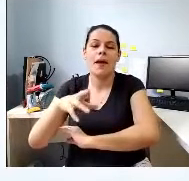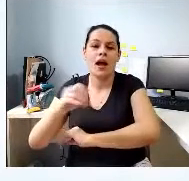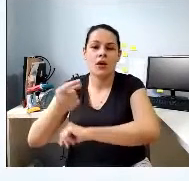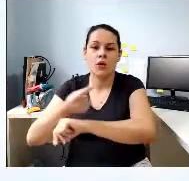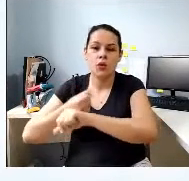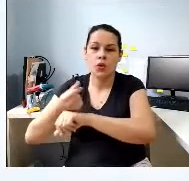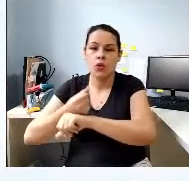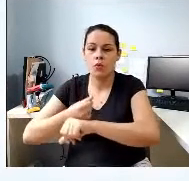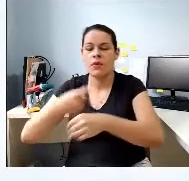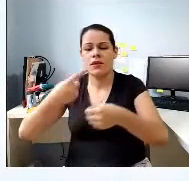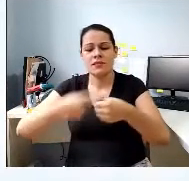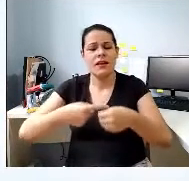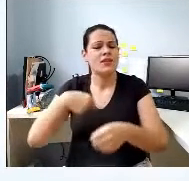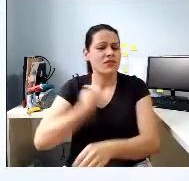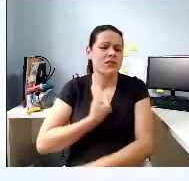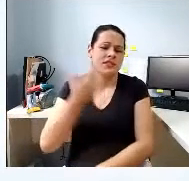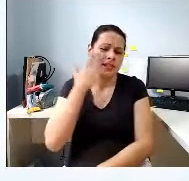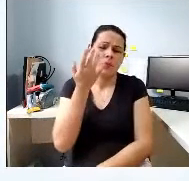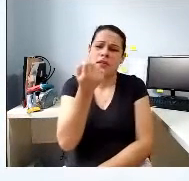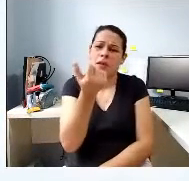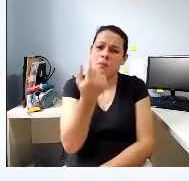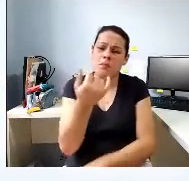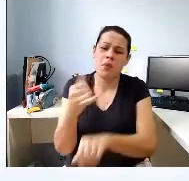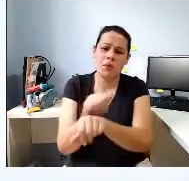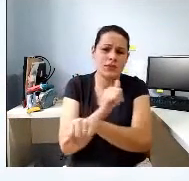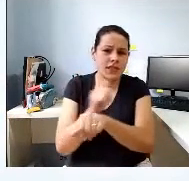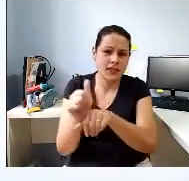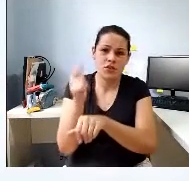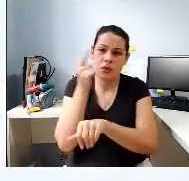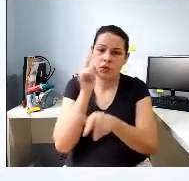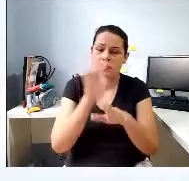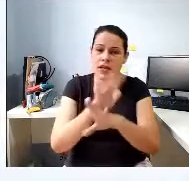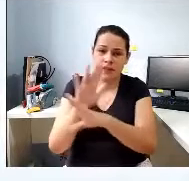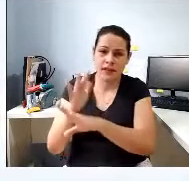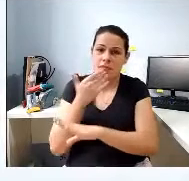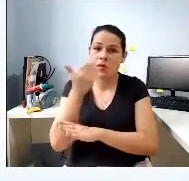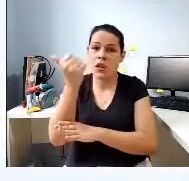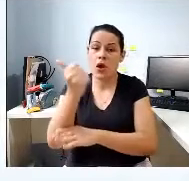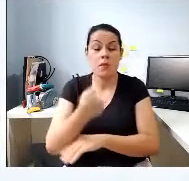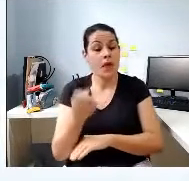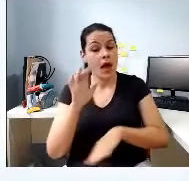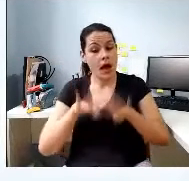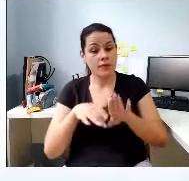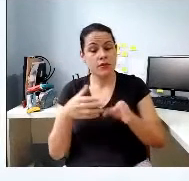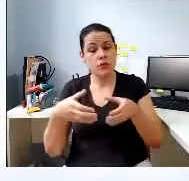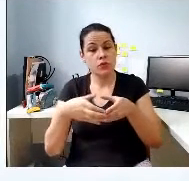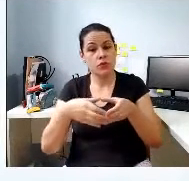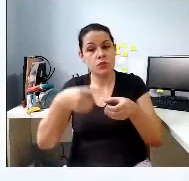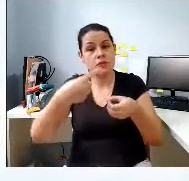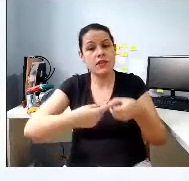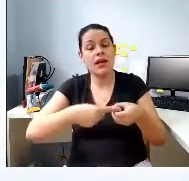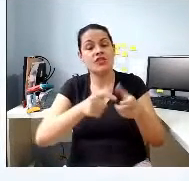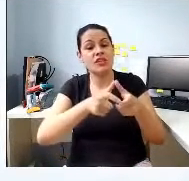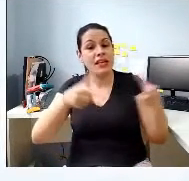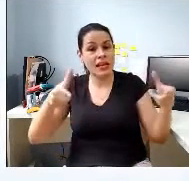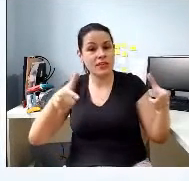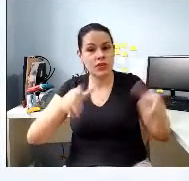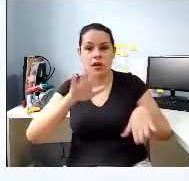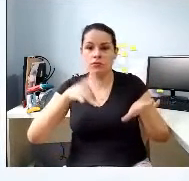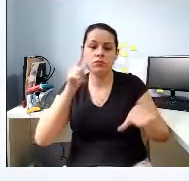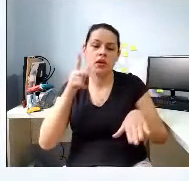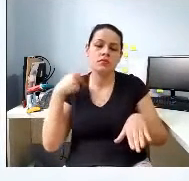poucas ferramentas e instrumentos para lidar com isso. Alguns grandes municípios têm condições de operar políticas mais específicas,